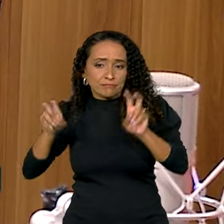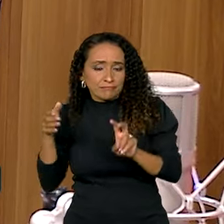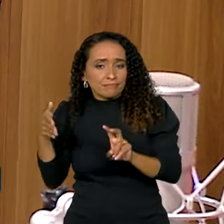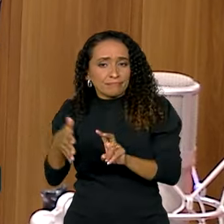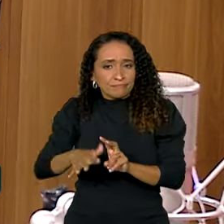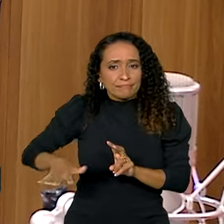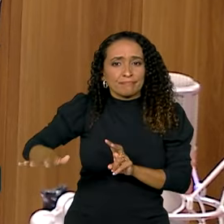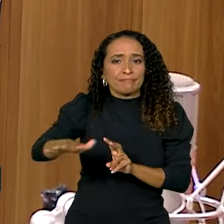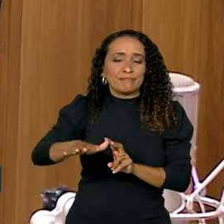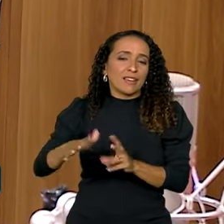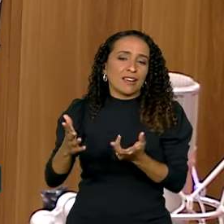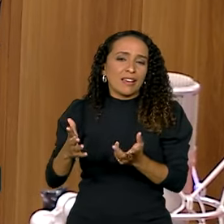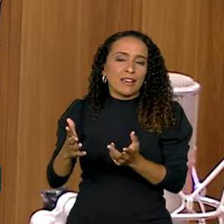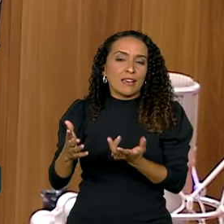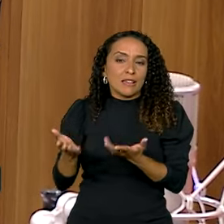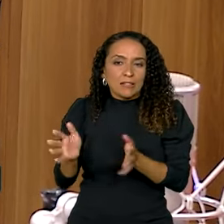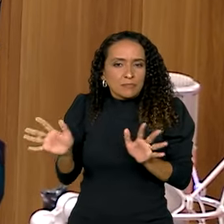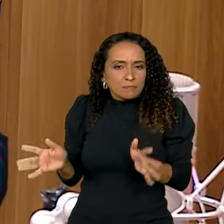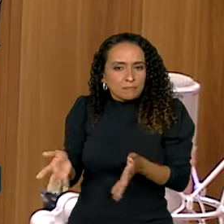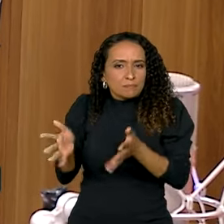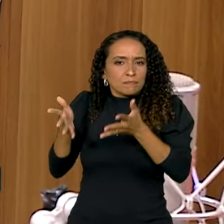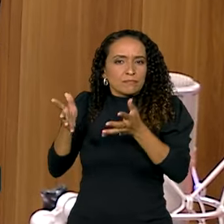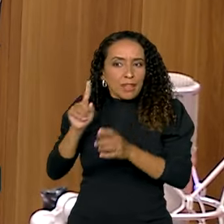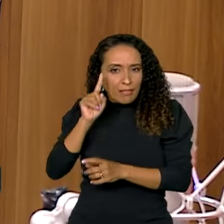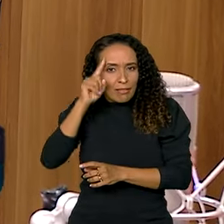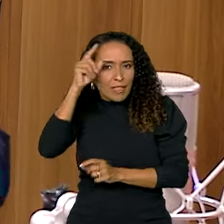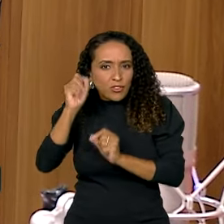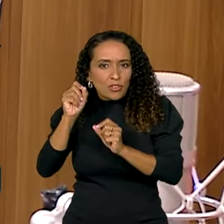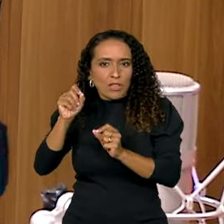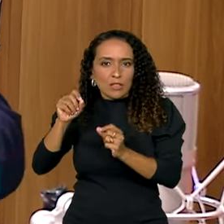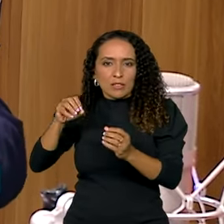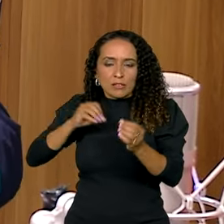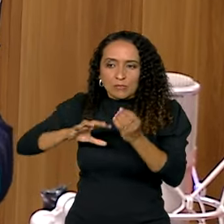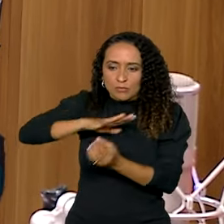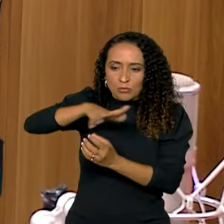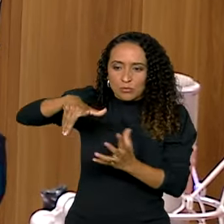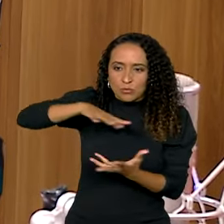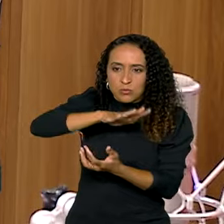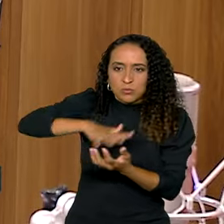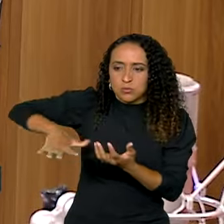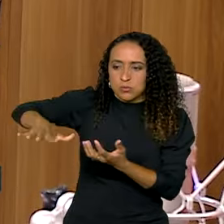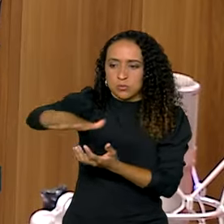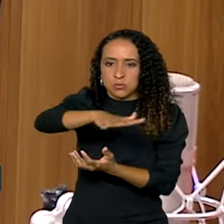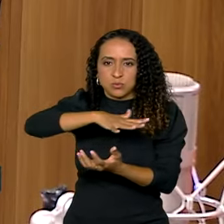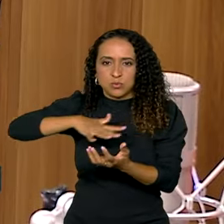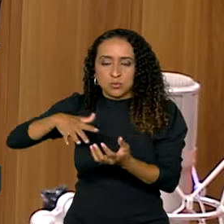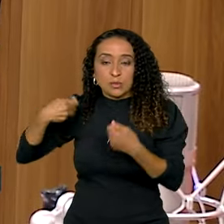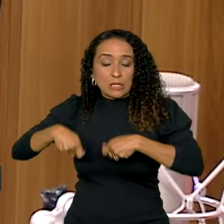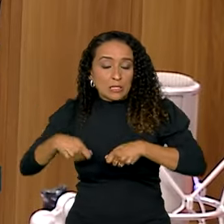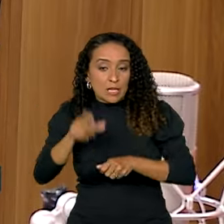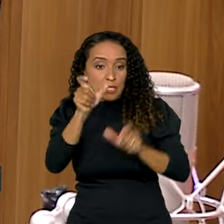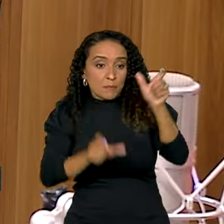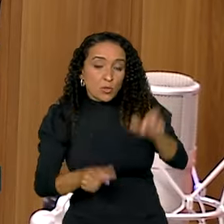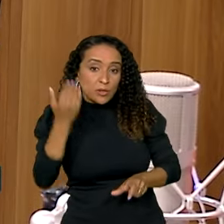essa promoção da ideia de espaço e da necessidade das pessoas entenderem que o